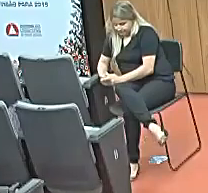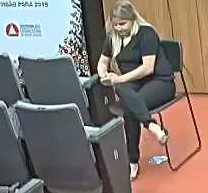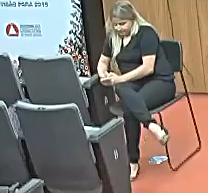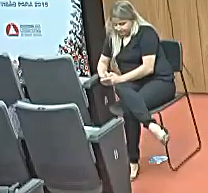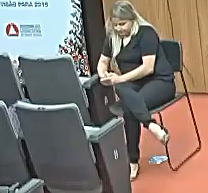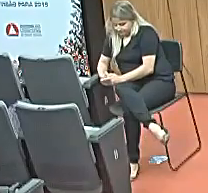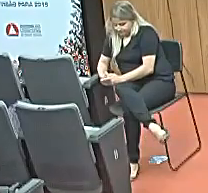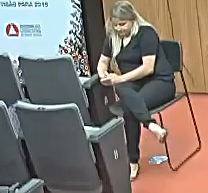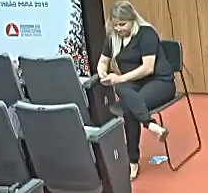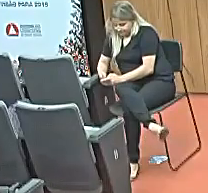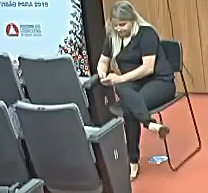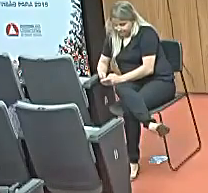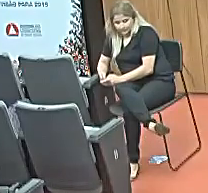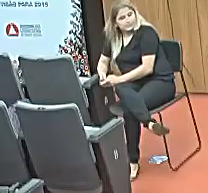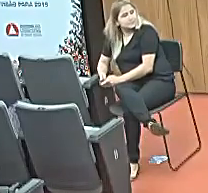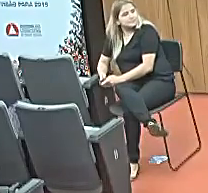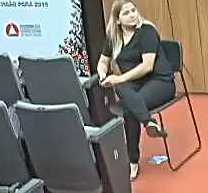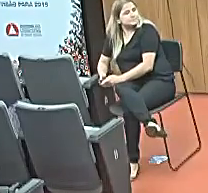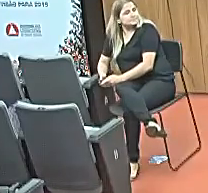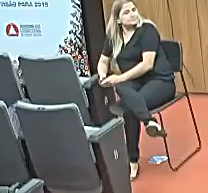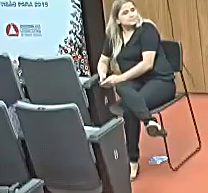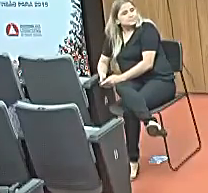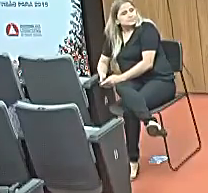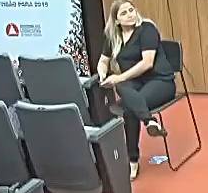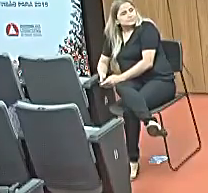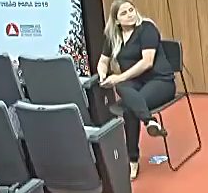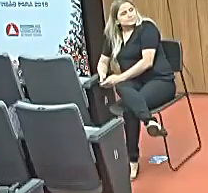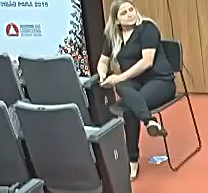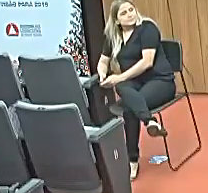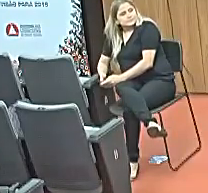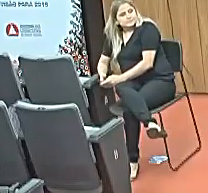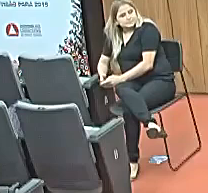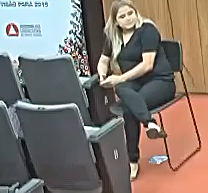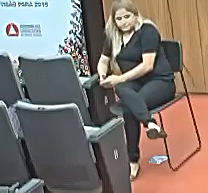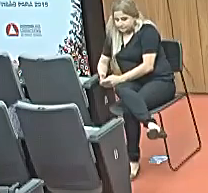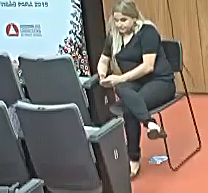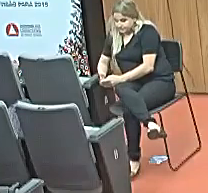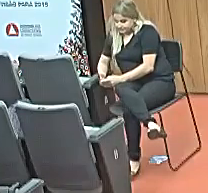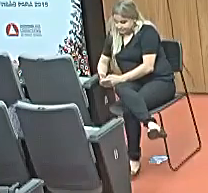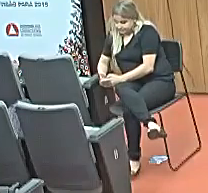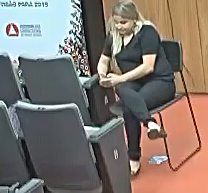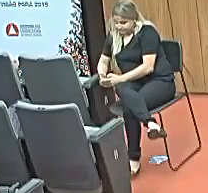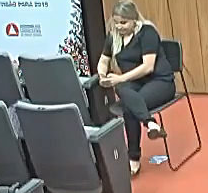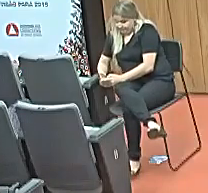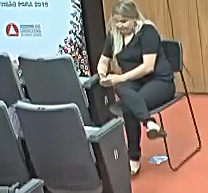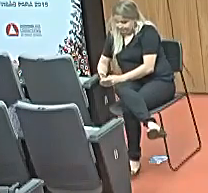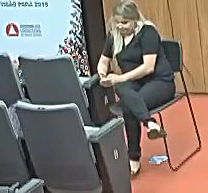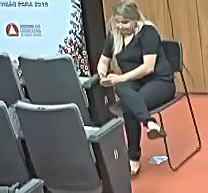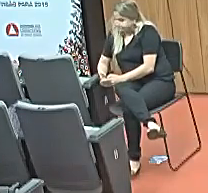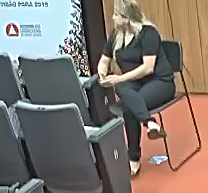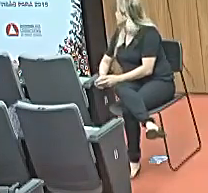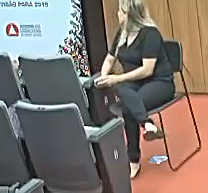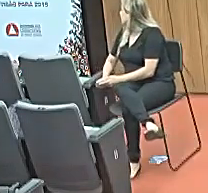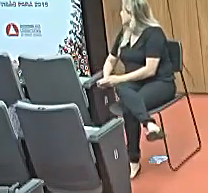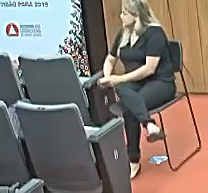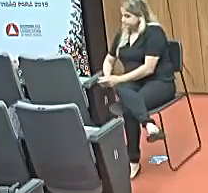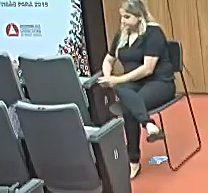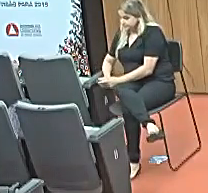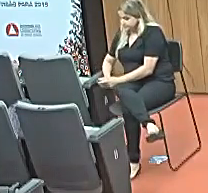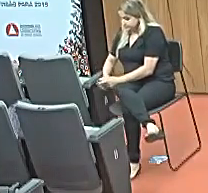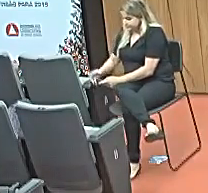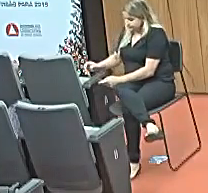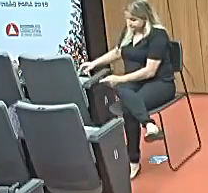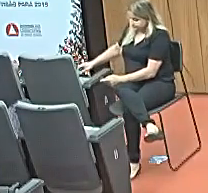boa noite a todos é o cumprimento também a mesma autoridade